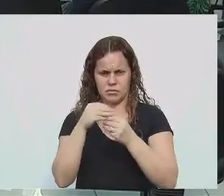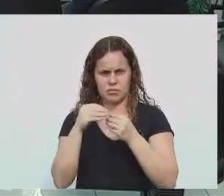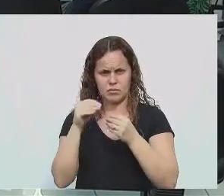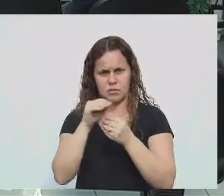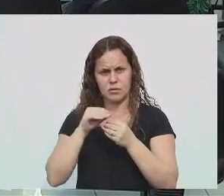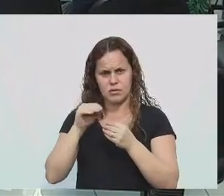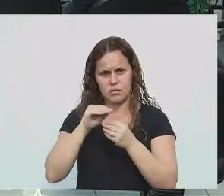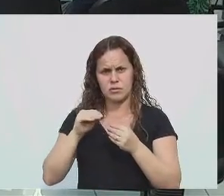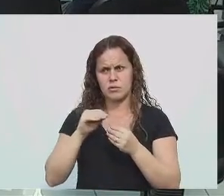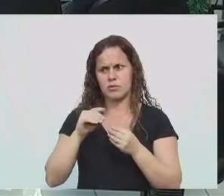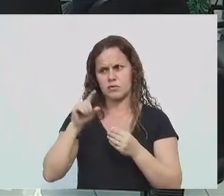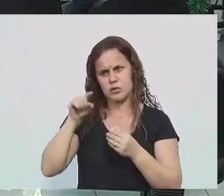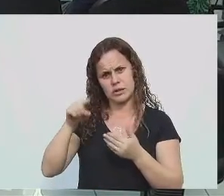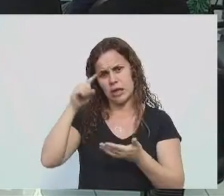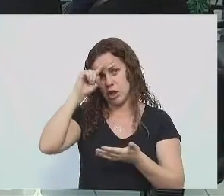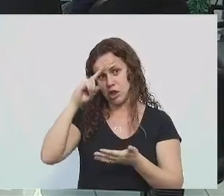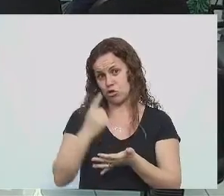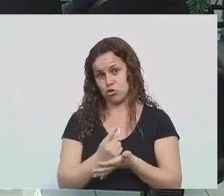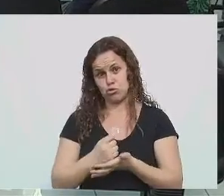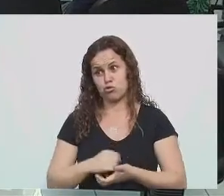decide.